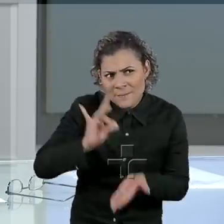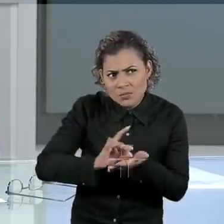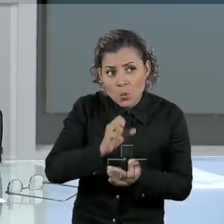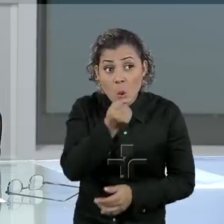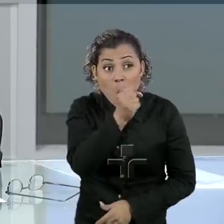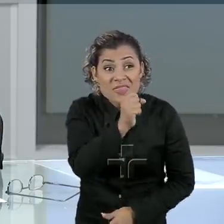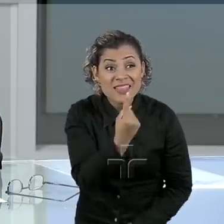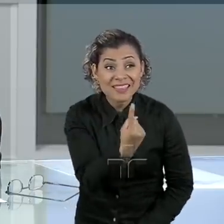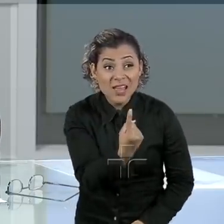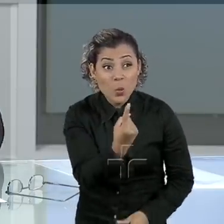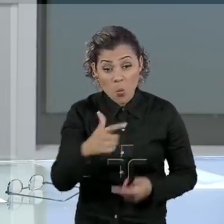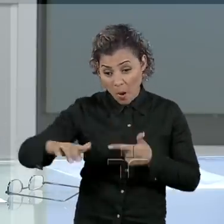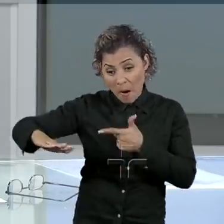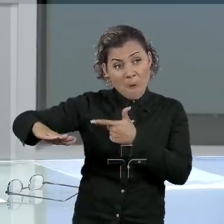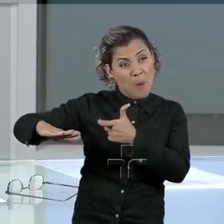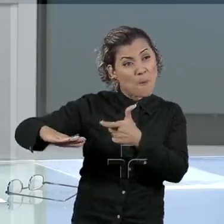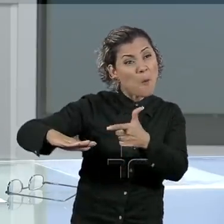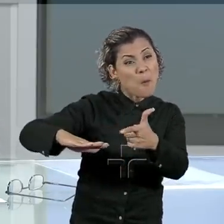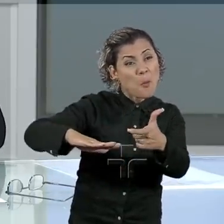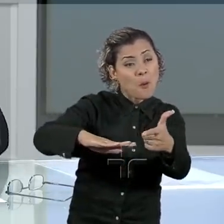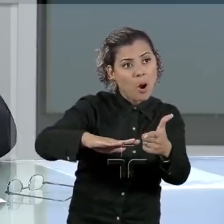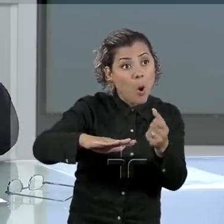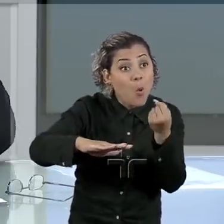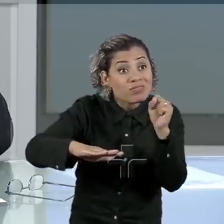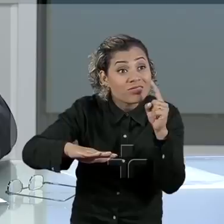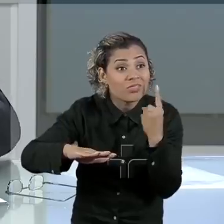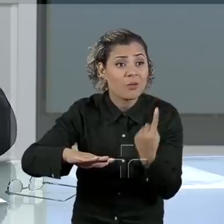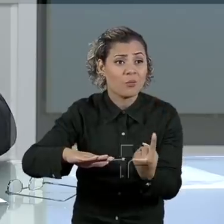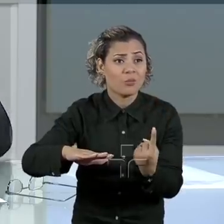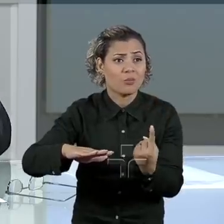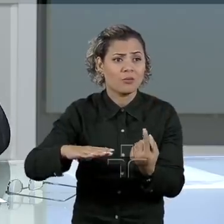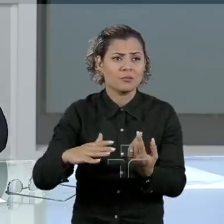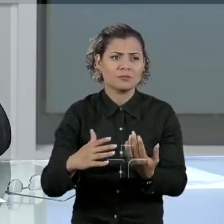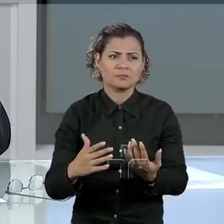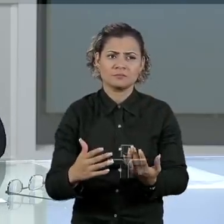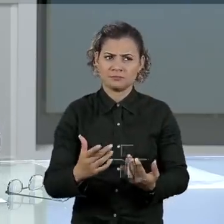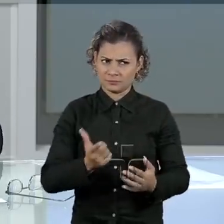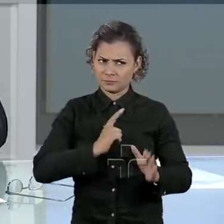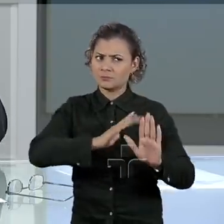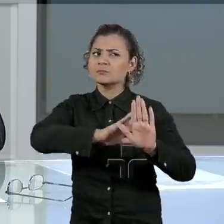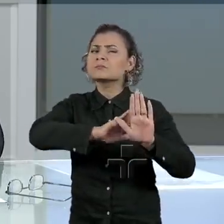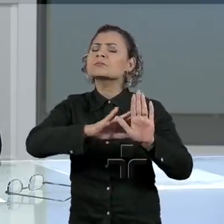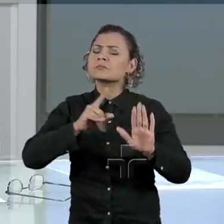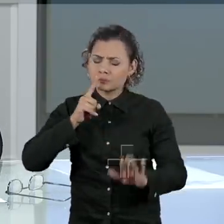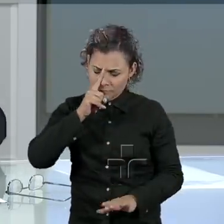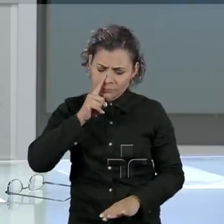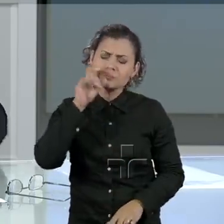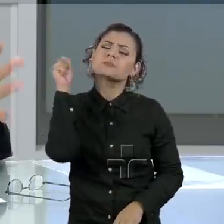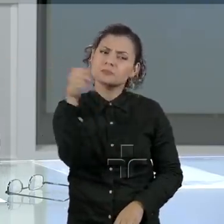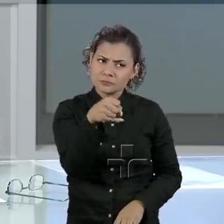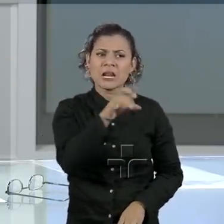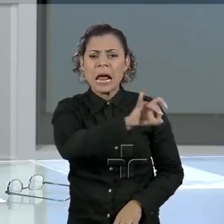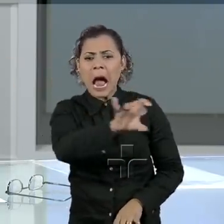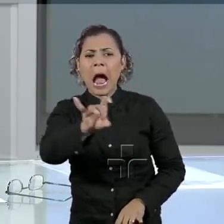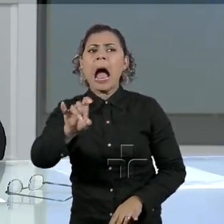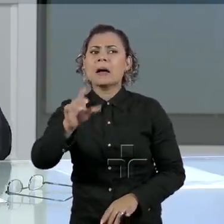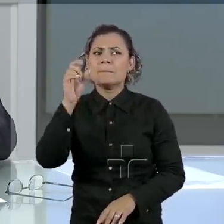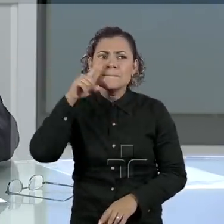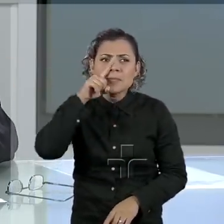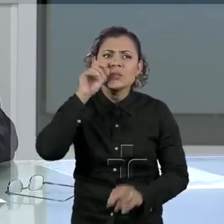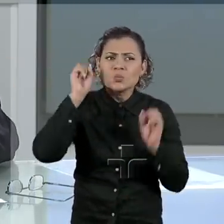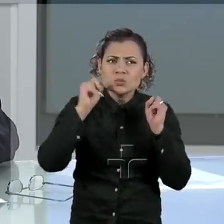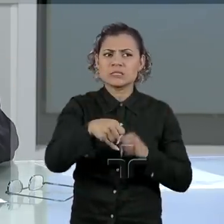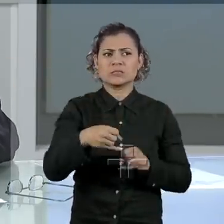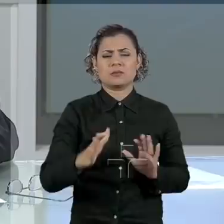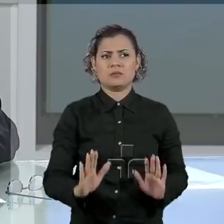tiros enganados? Não, então, ali tem uma dose de periculosidade em cada um deles implícita. Segundo,